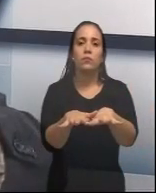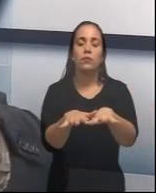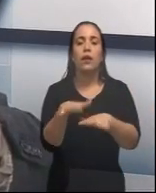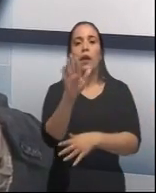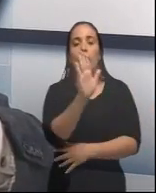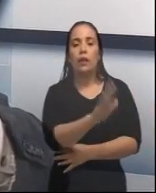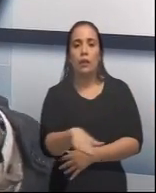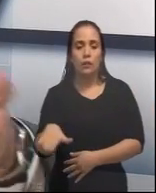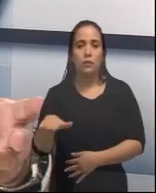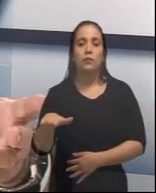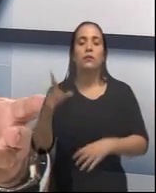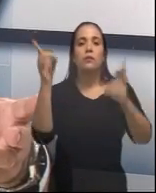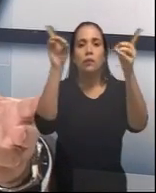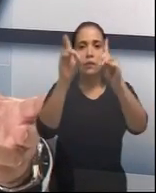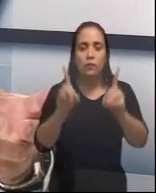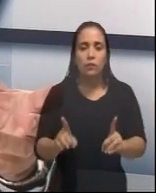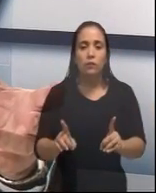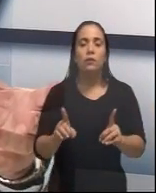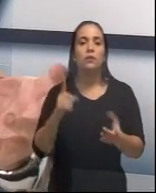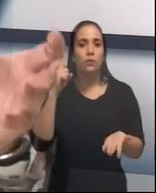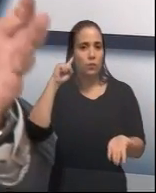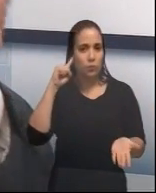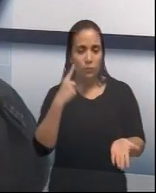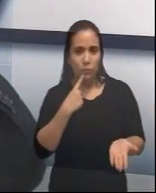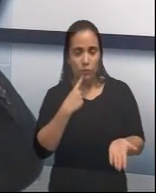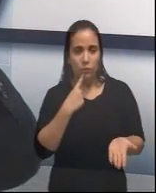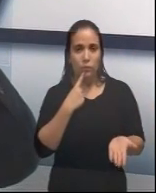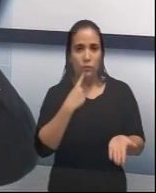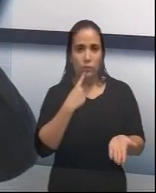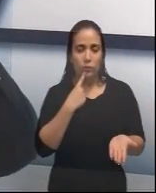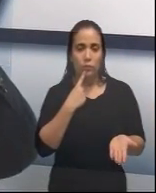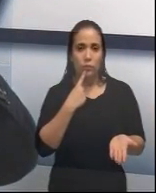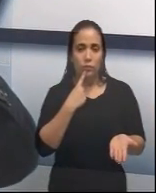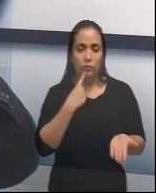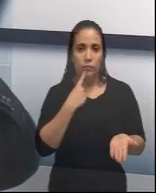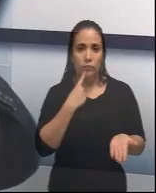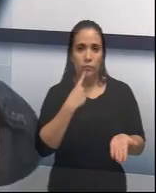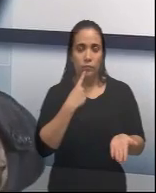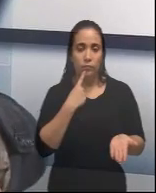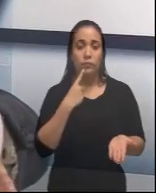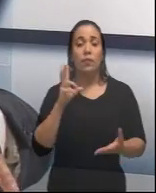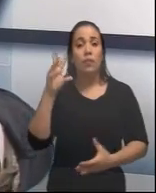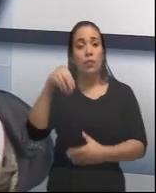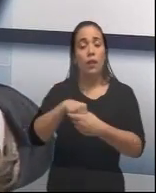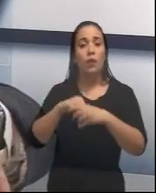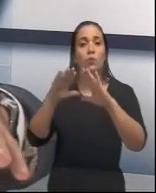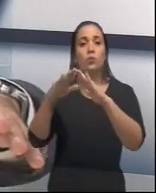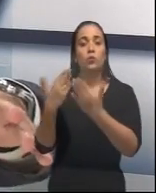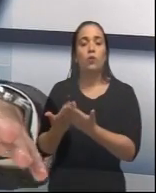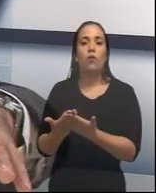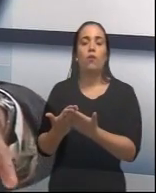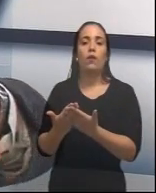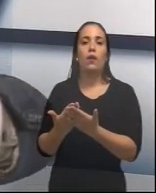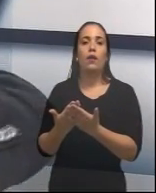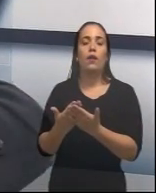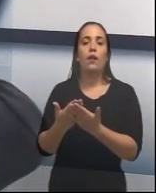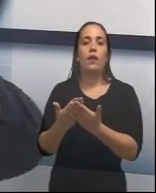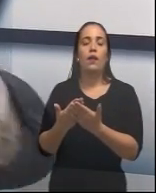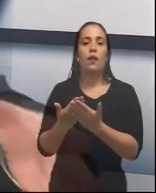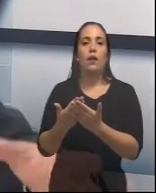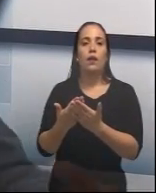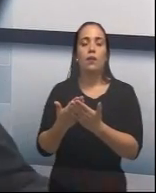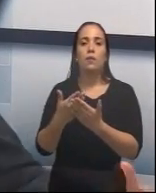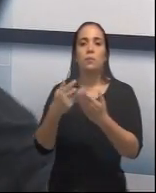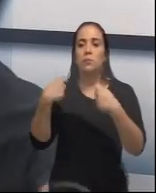das crianças com deficiência de audição, chamadas hoje de especiais, em alguns casos. Dentro da escola, sem a necessidade de você criar uma